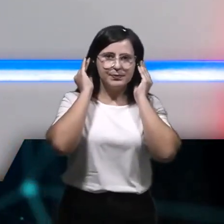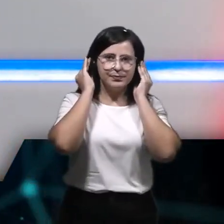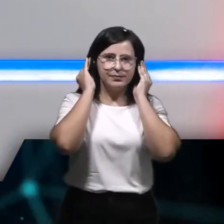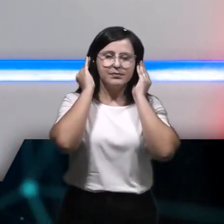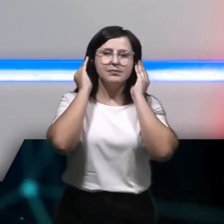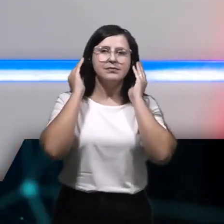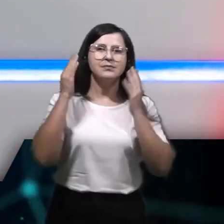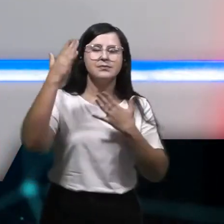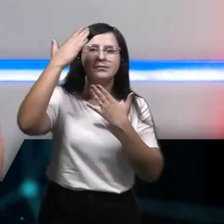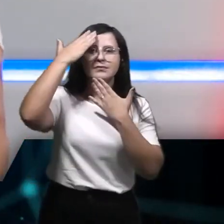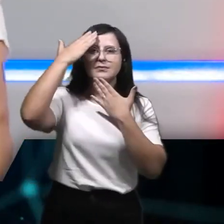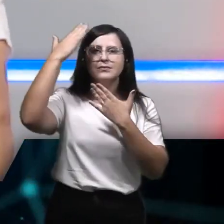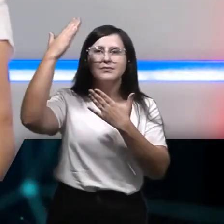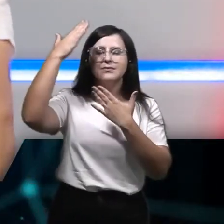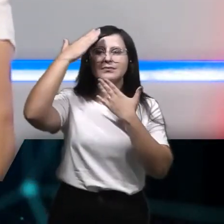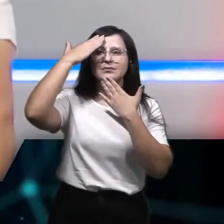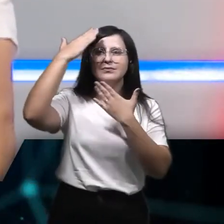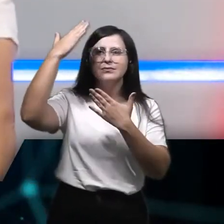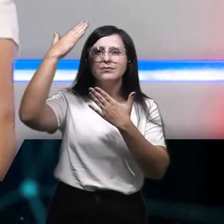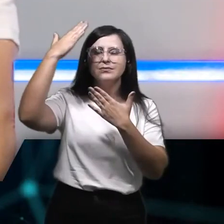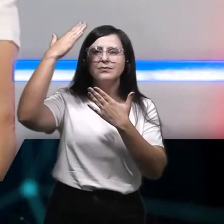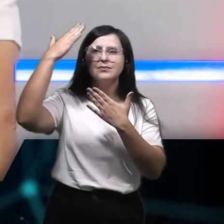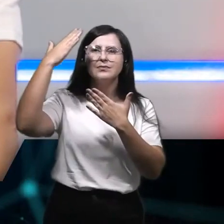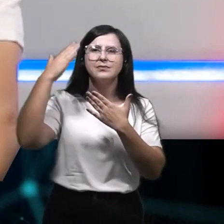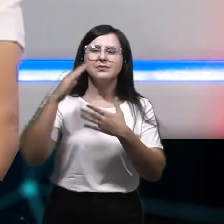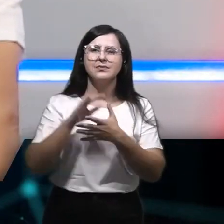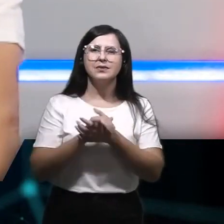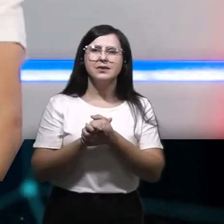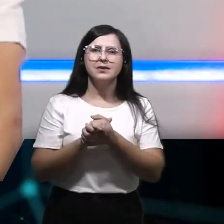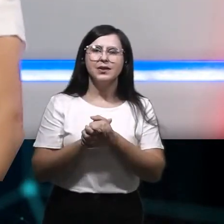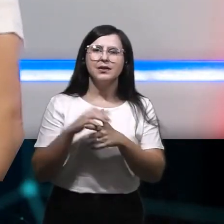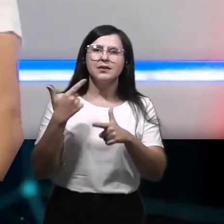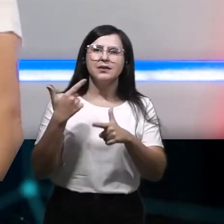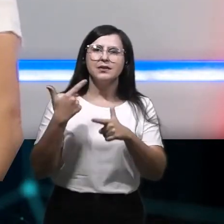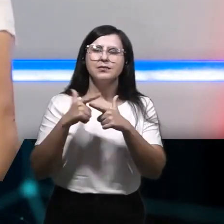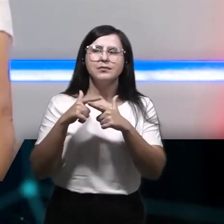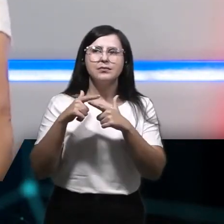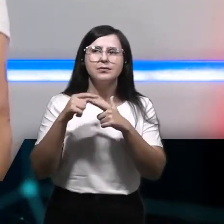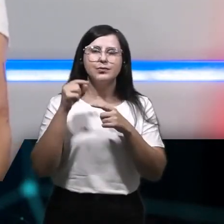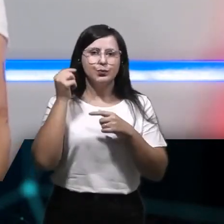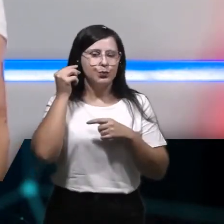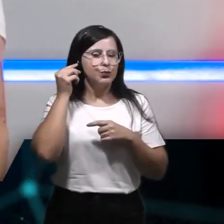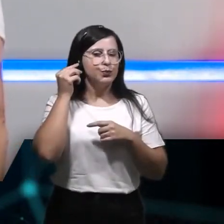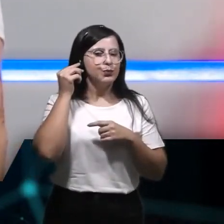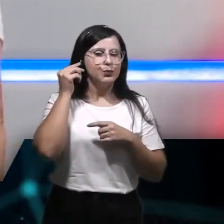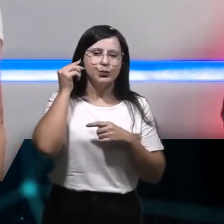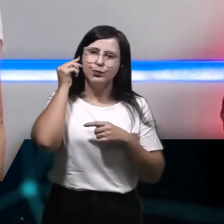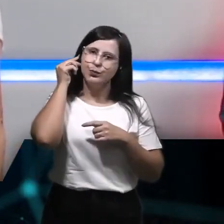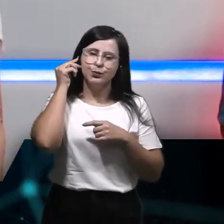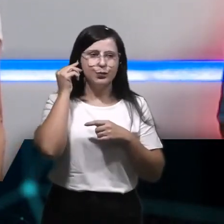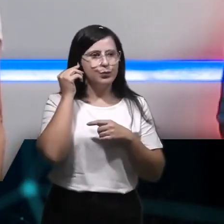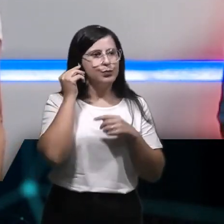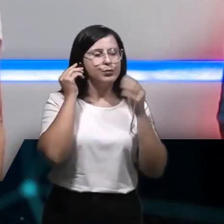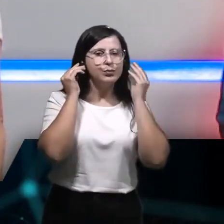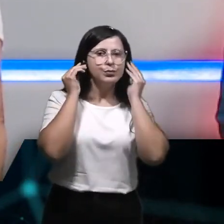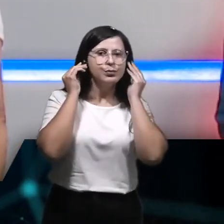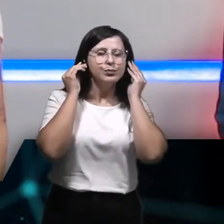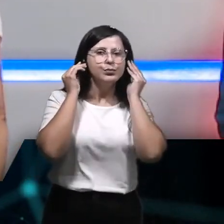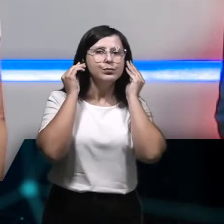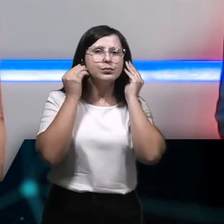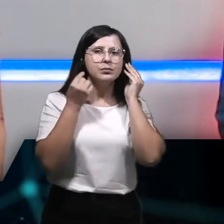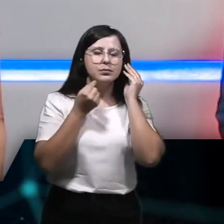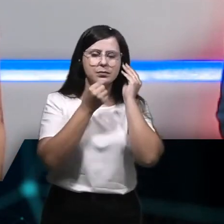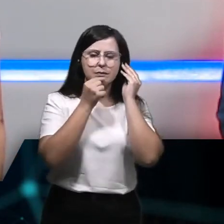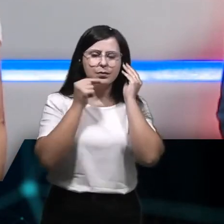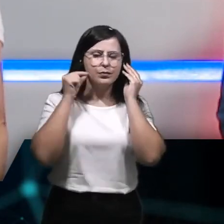Muito obrigado. Deixa eu interromper o candidato, tem um problema no microfone. É o do candidato?